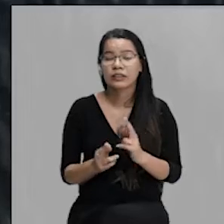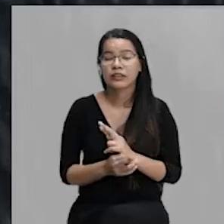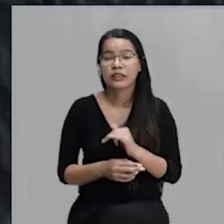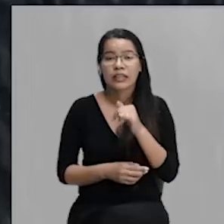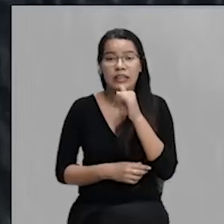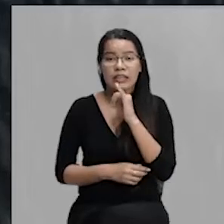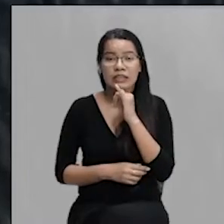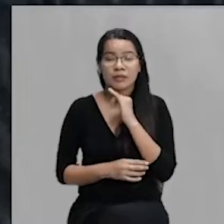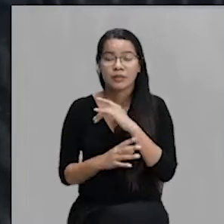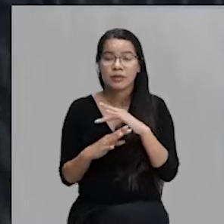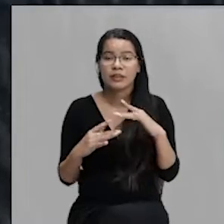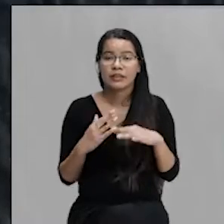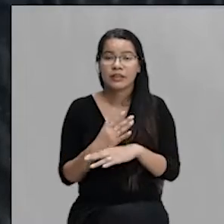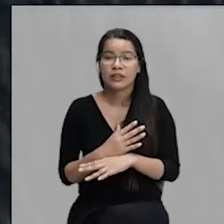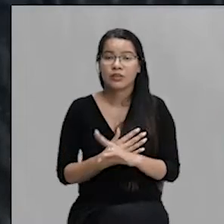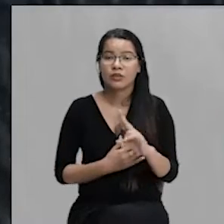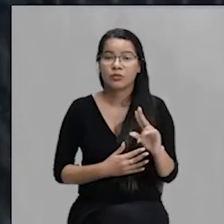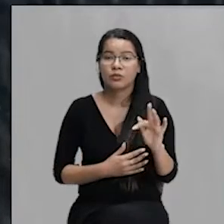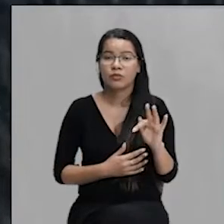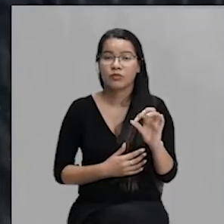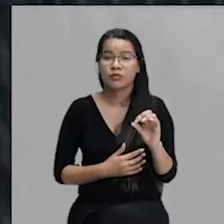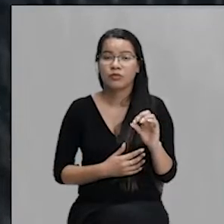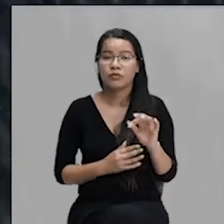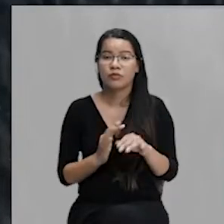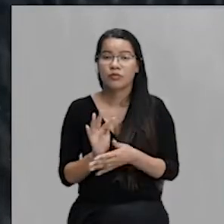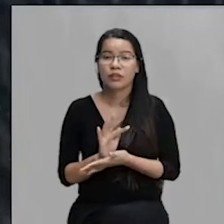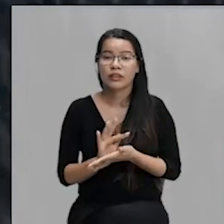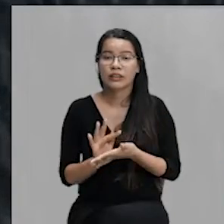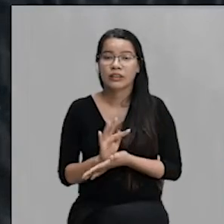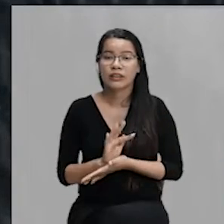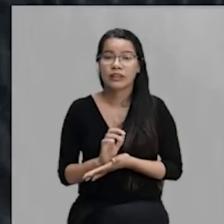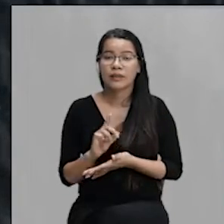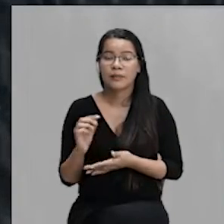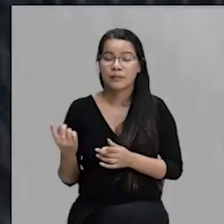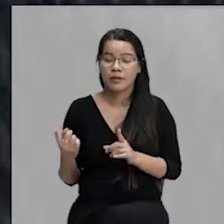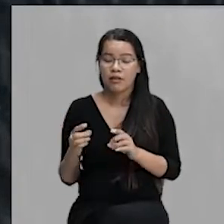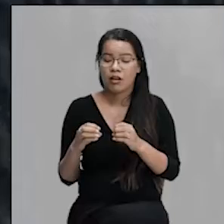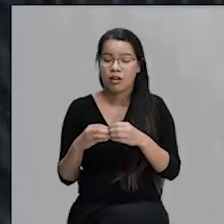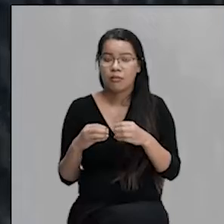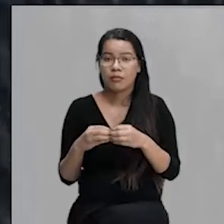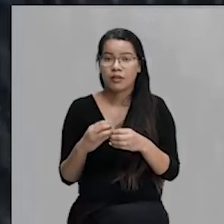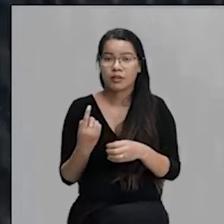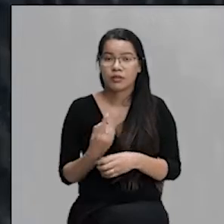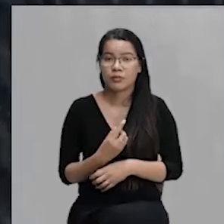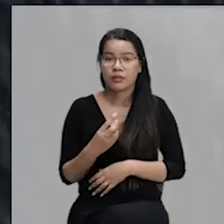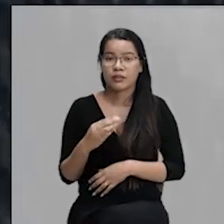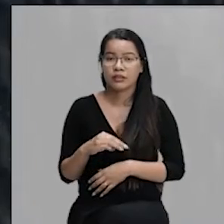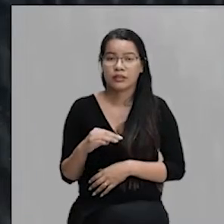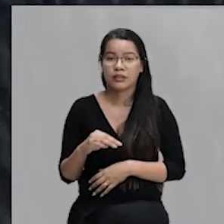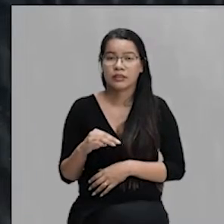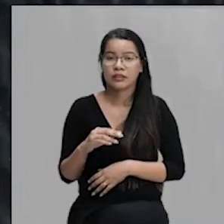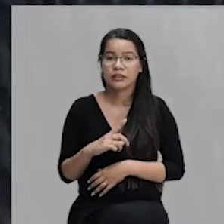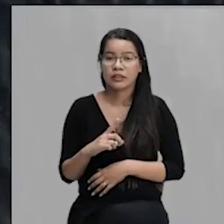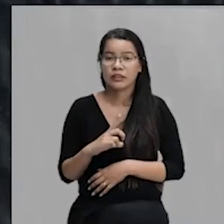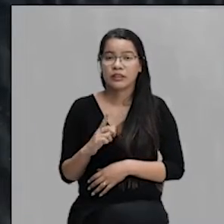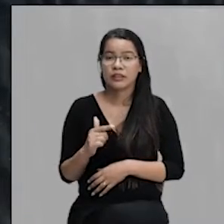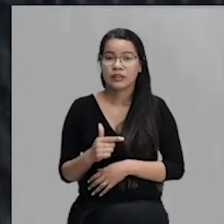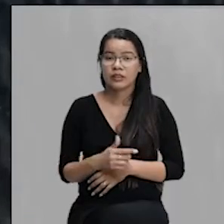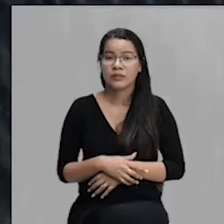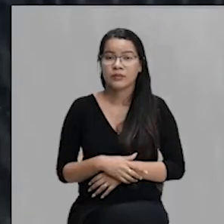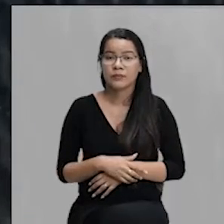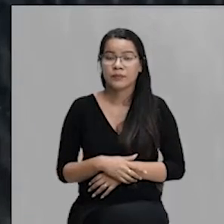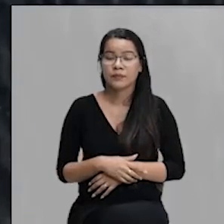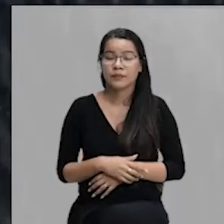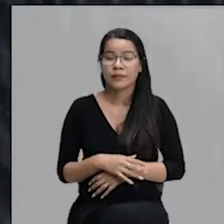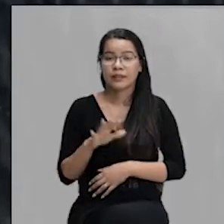citar um exemplo para você. Fortaleza, que é uma cidade próxima aqui do Maranhão, né, do estado do Ceará, é uma cidade onde tem isso em